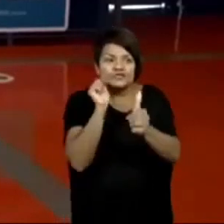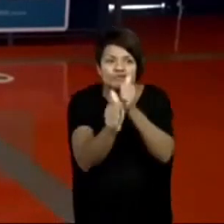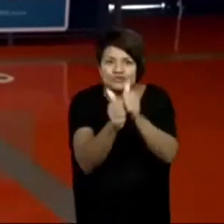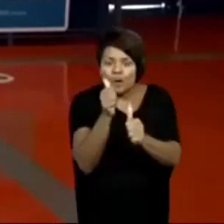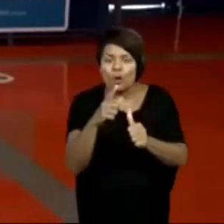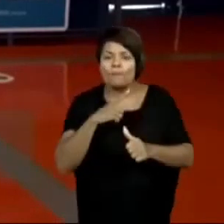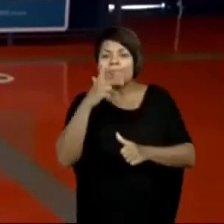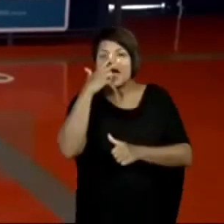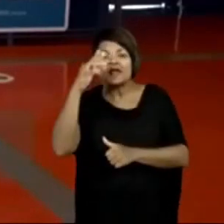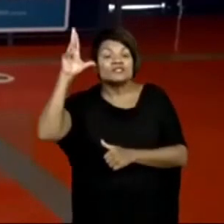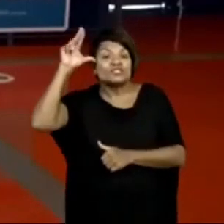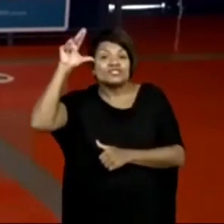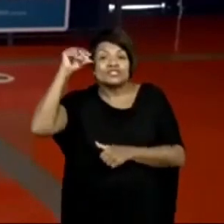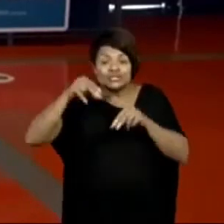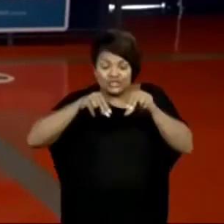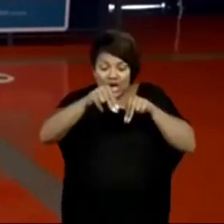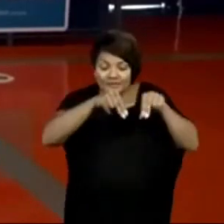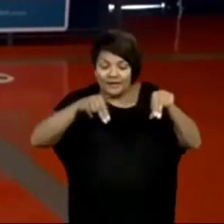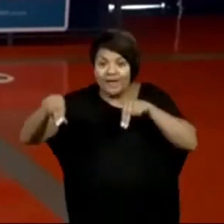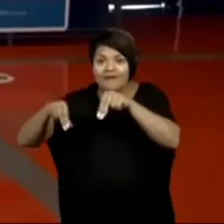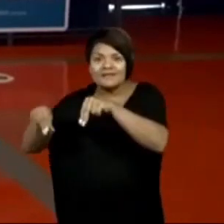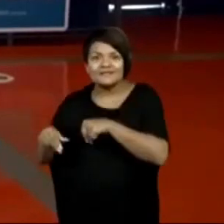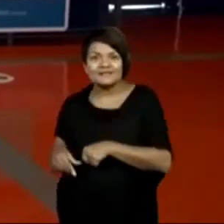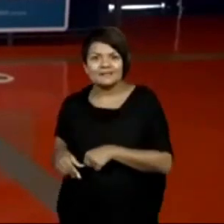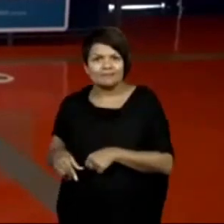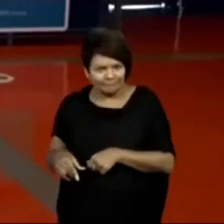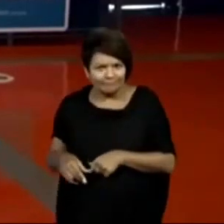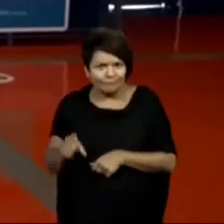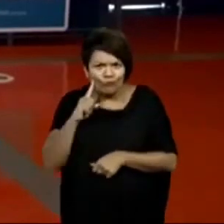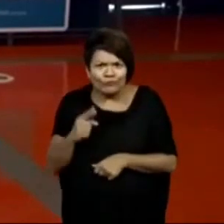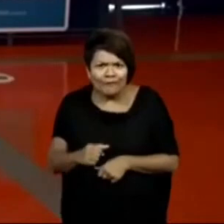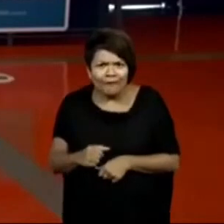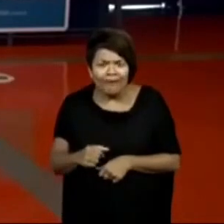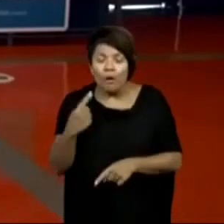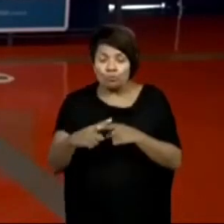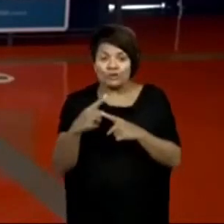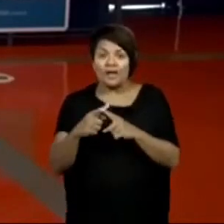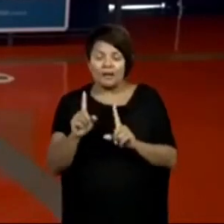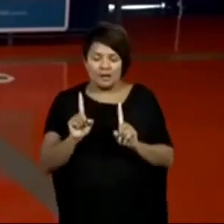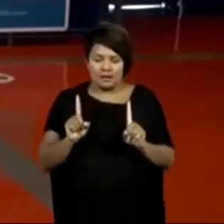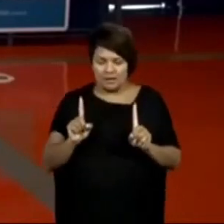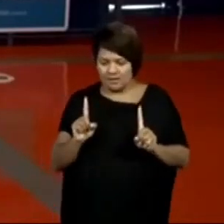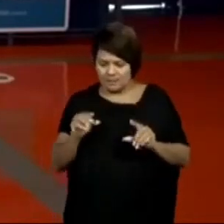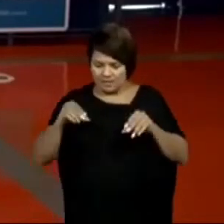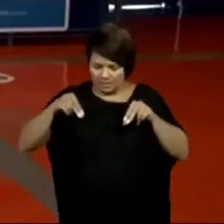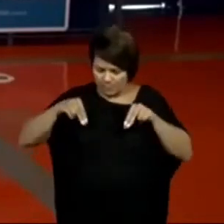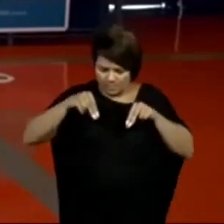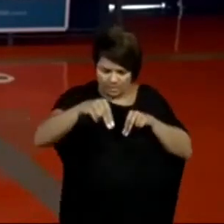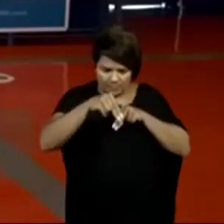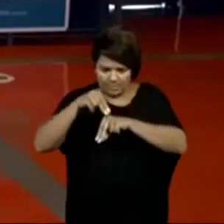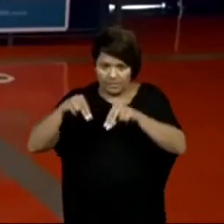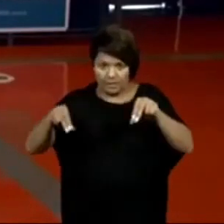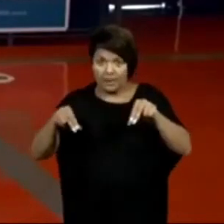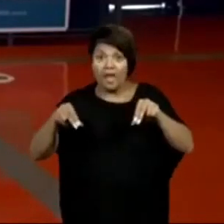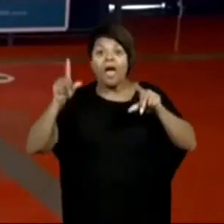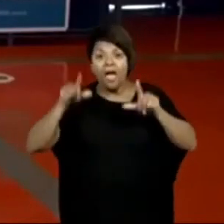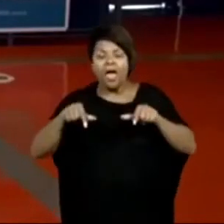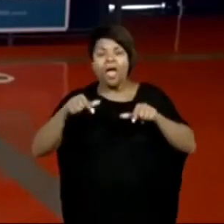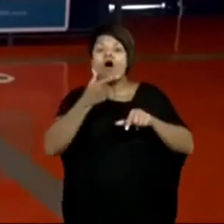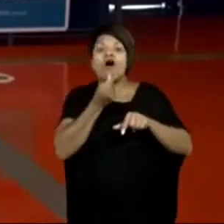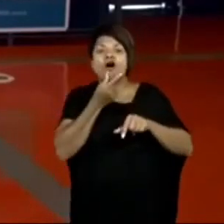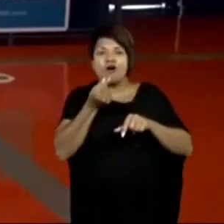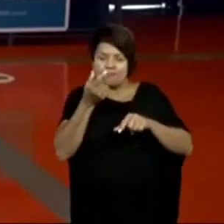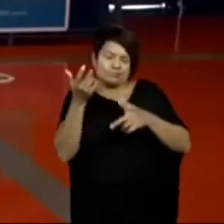Nos diferentes esquemas táticos, os jogadores tornam-se peças que devem se movimentar em